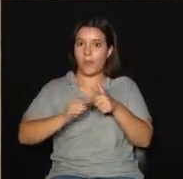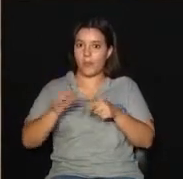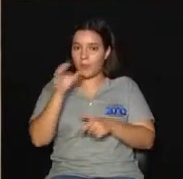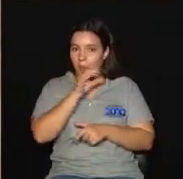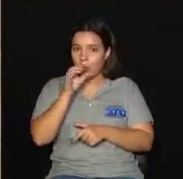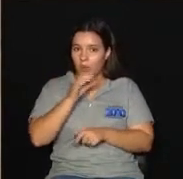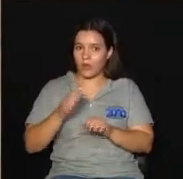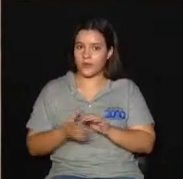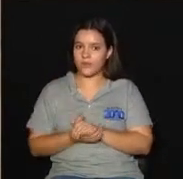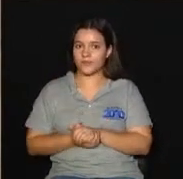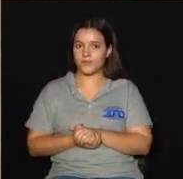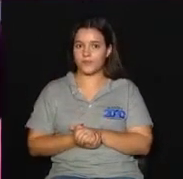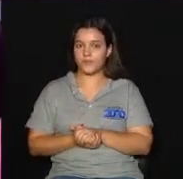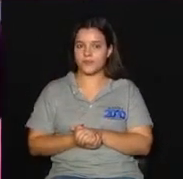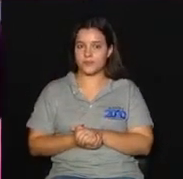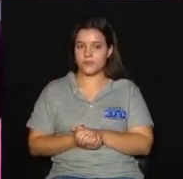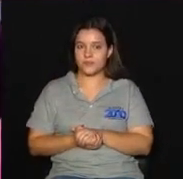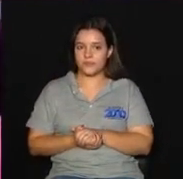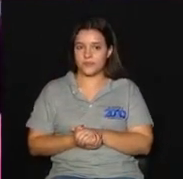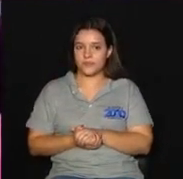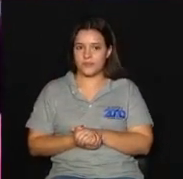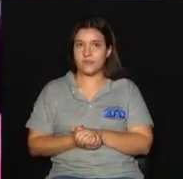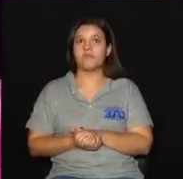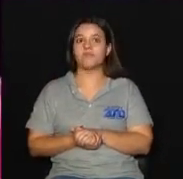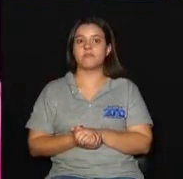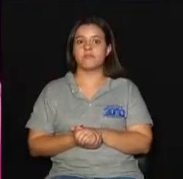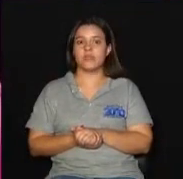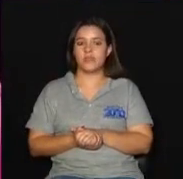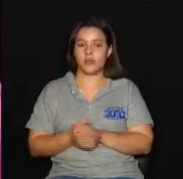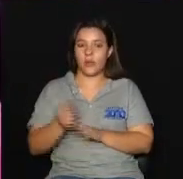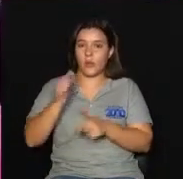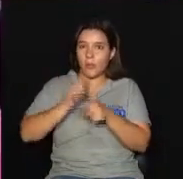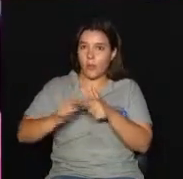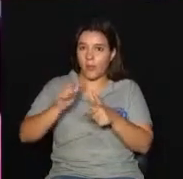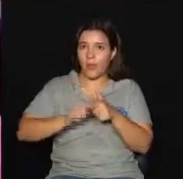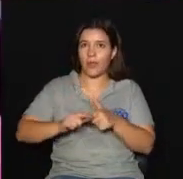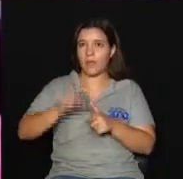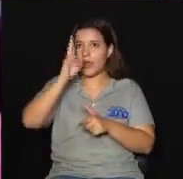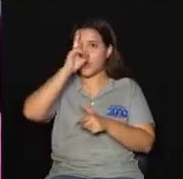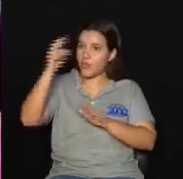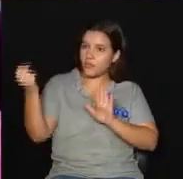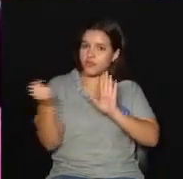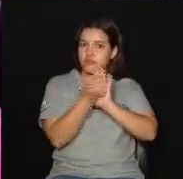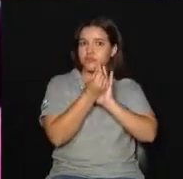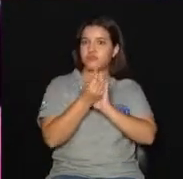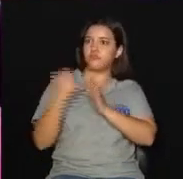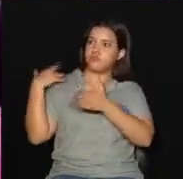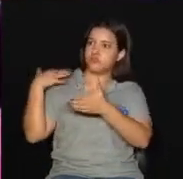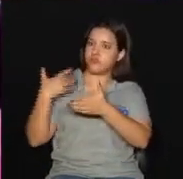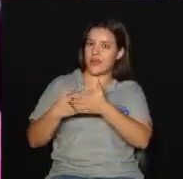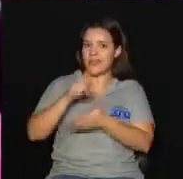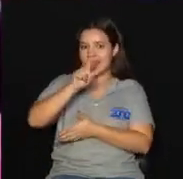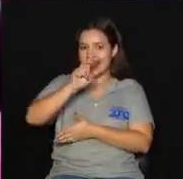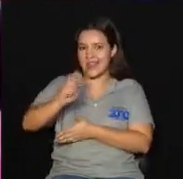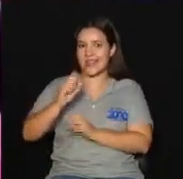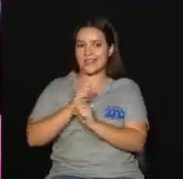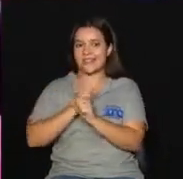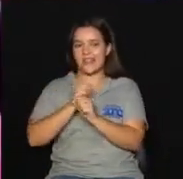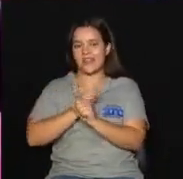resolver? É um gargalo histórico dos últimos 10, 15 anos,